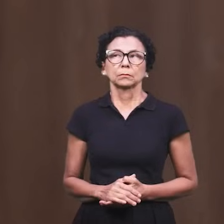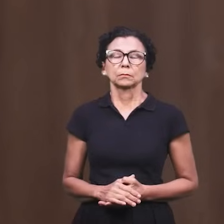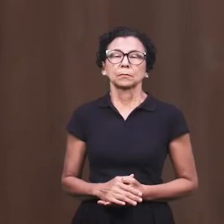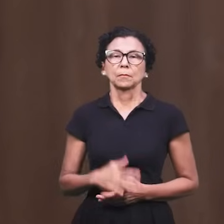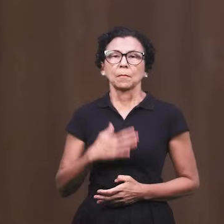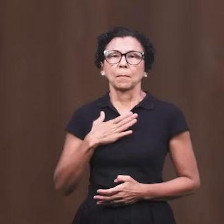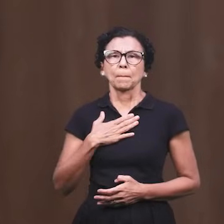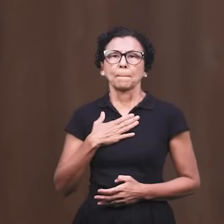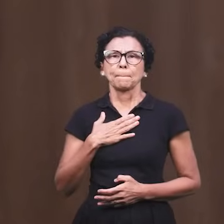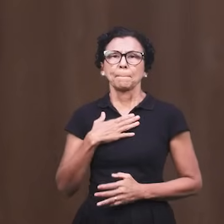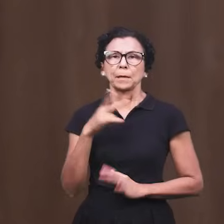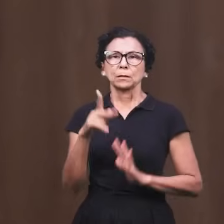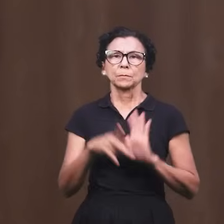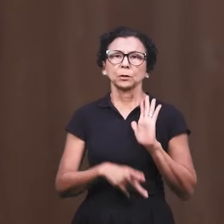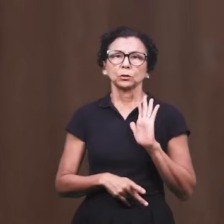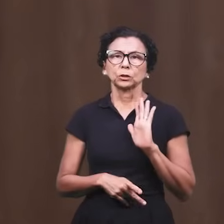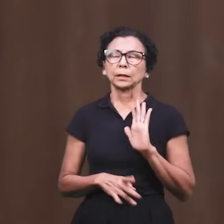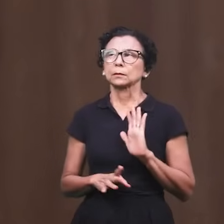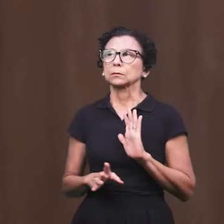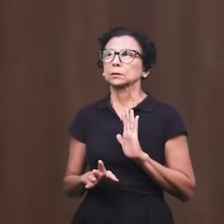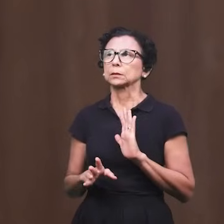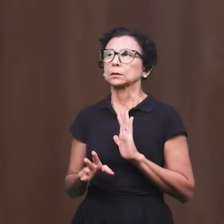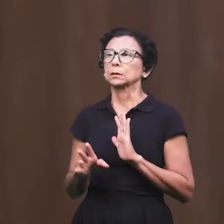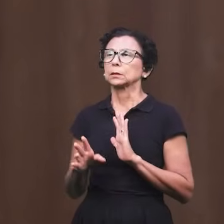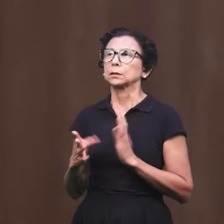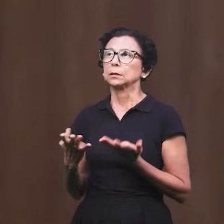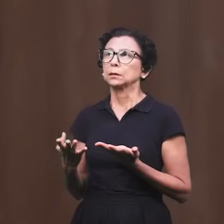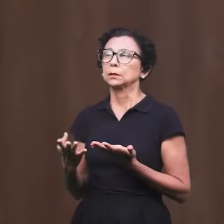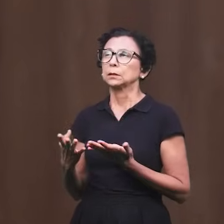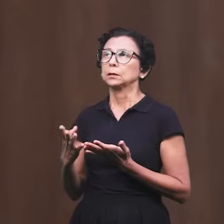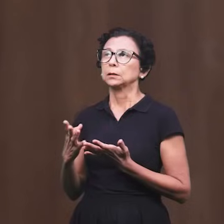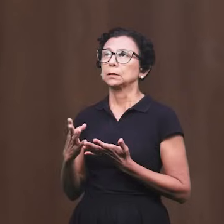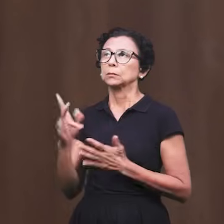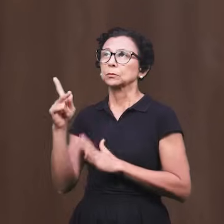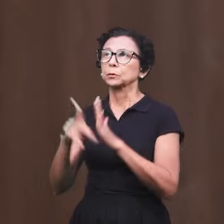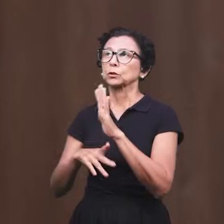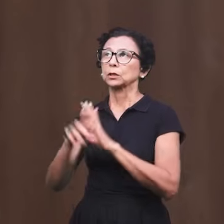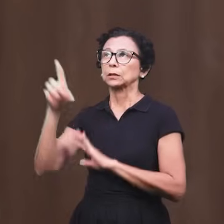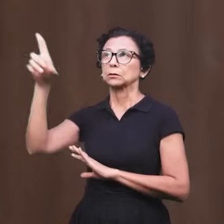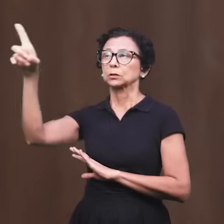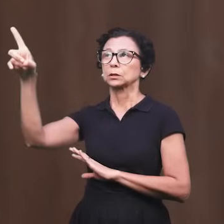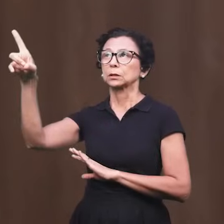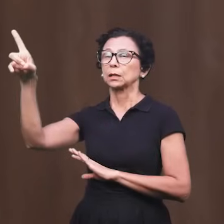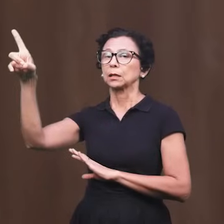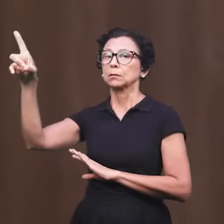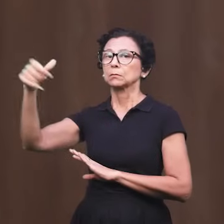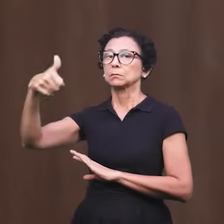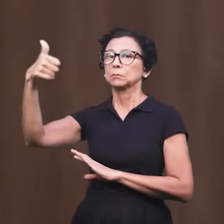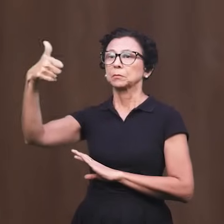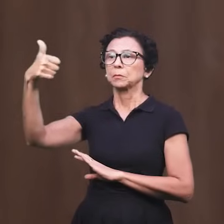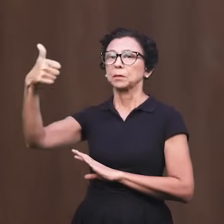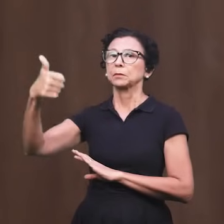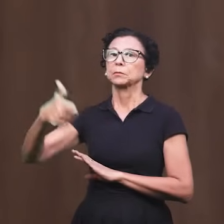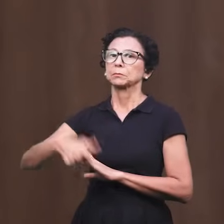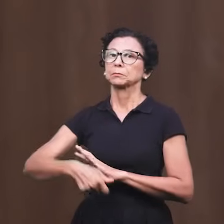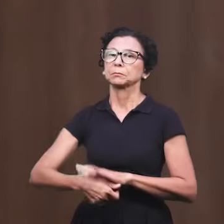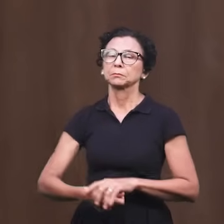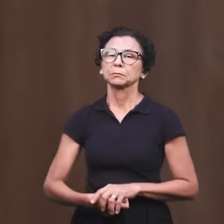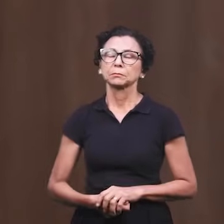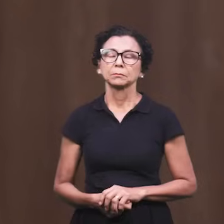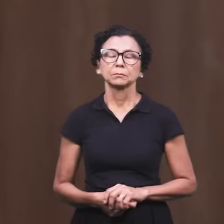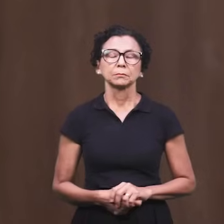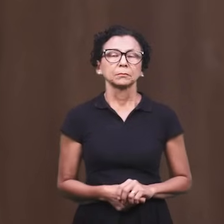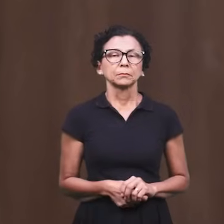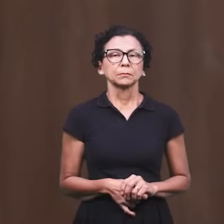do Senhor, eu quero que prevaleça a vontade do Senhor, os planos do Senhor. Então isso é uma mente firme no